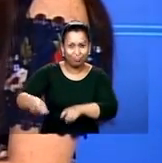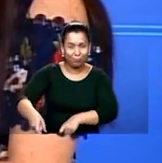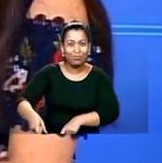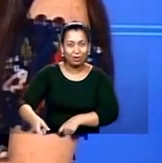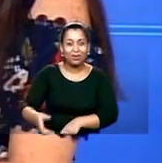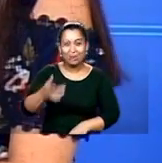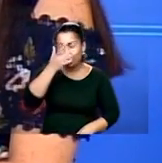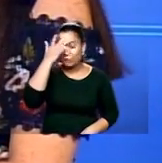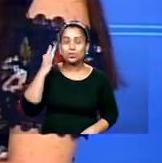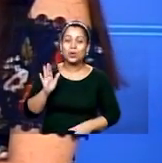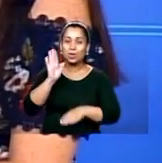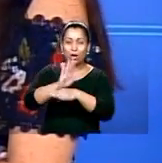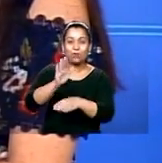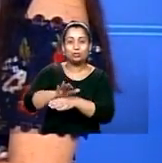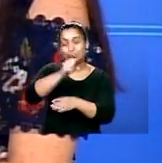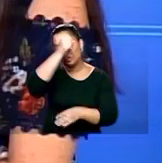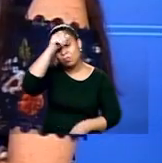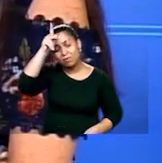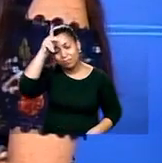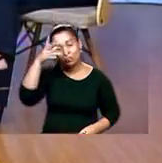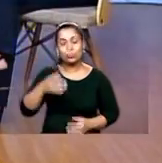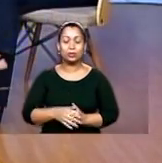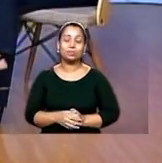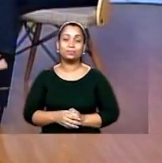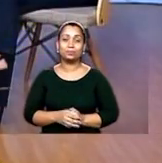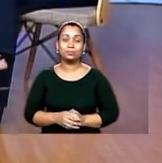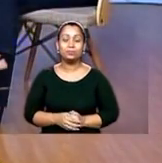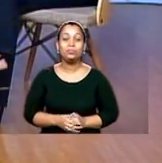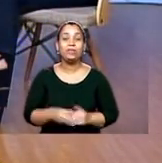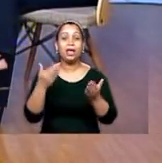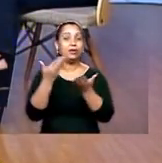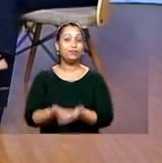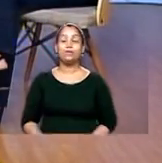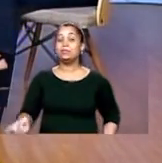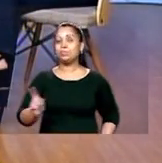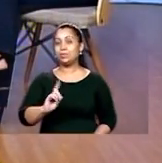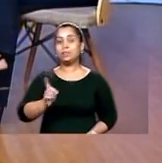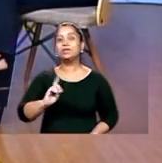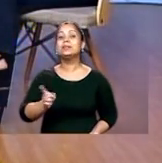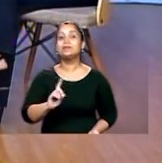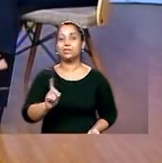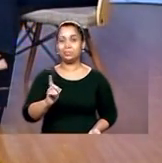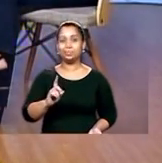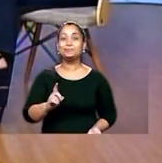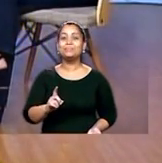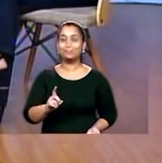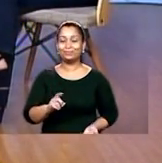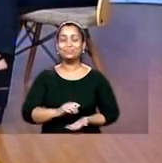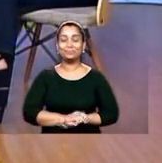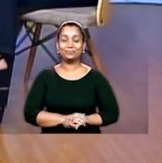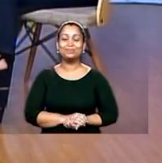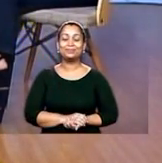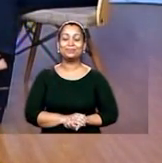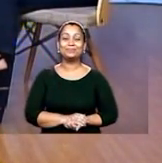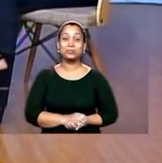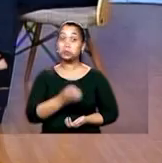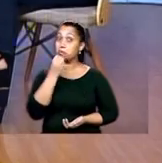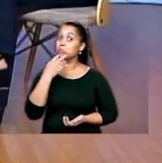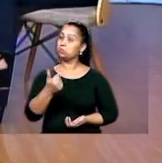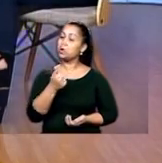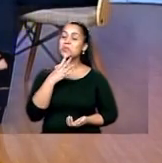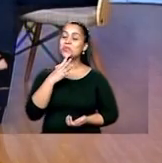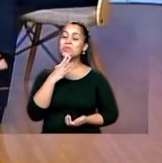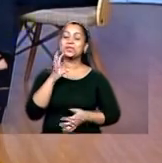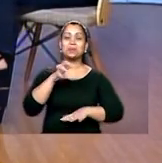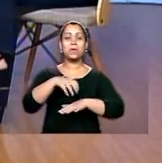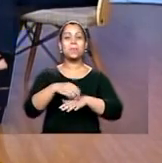tanto da merenda escolar quanto do banco de alimentos. E aí sim não vai se perder nada. Aí a gente fecha esse ciclo. Né? Sim, muito bom conhecer o